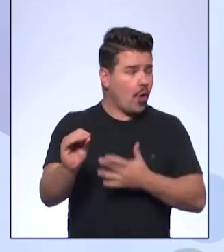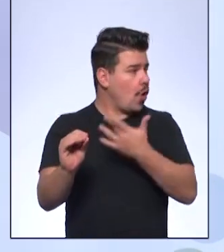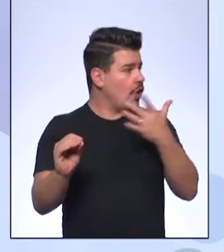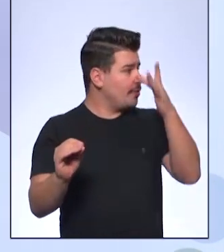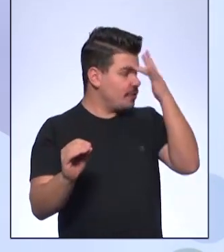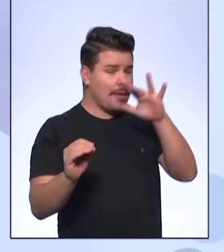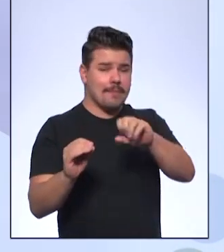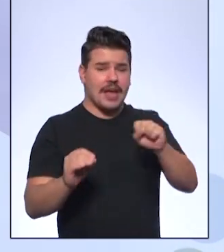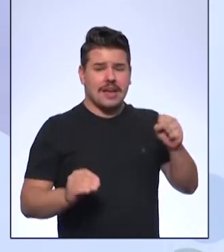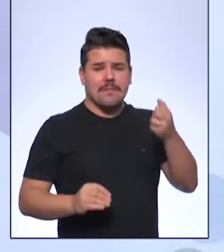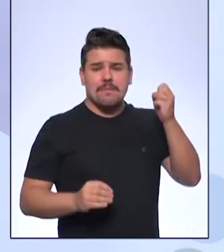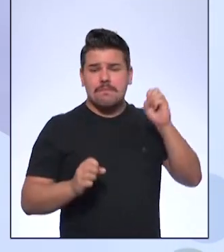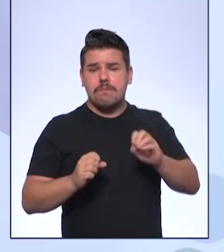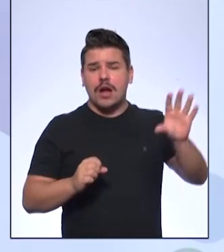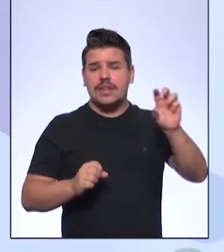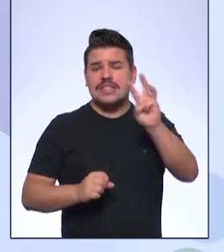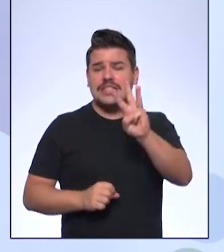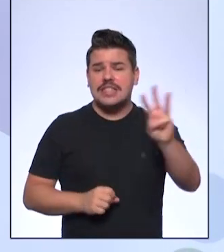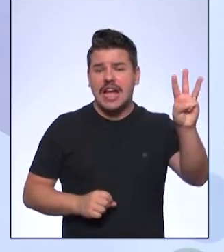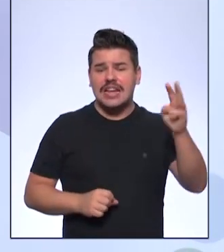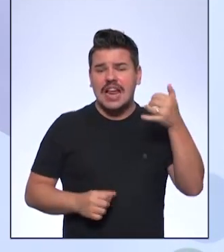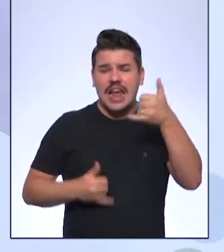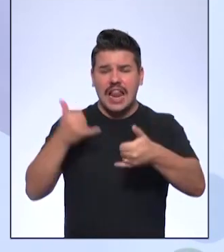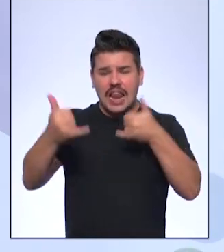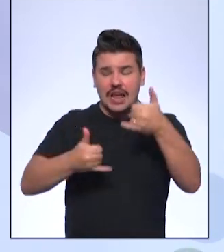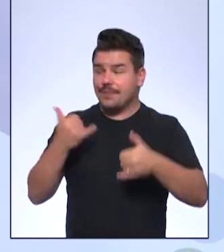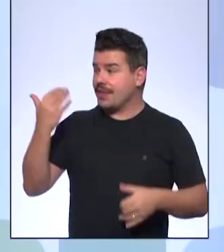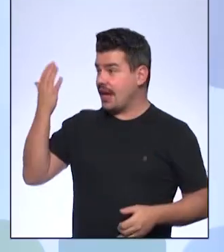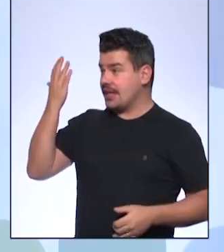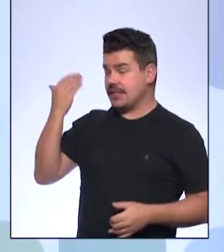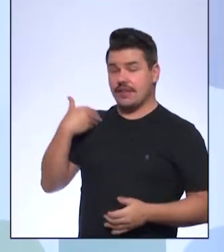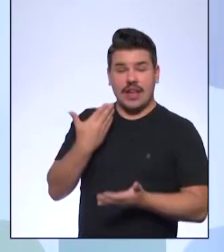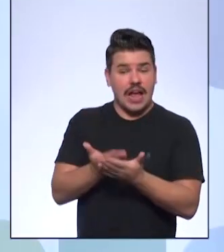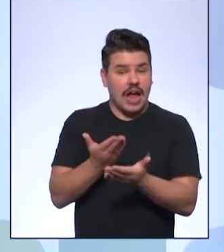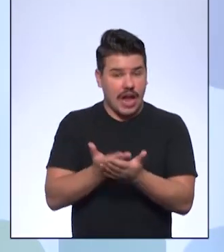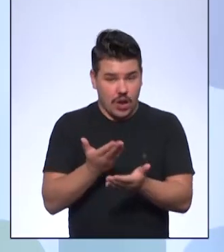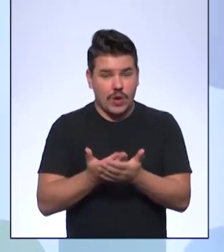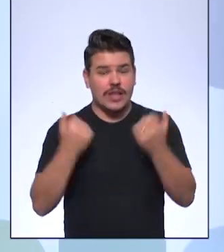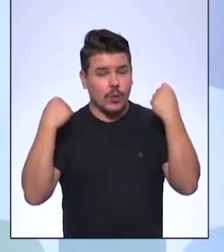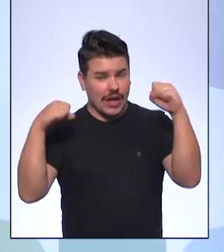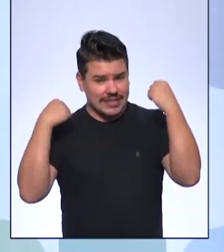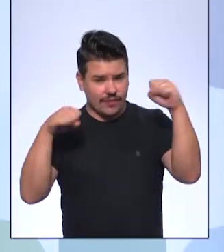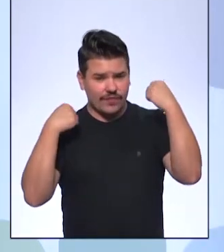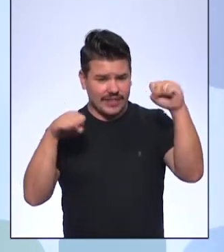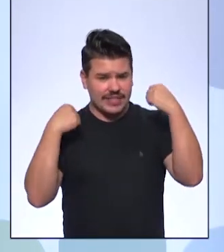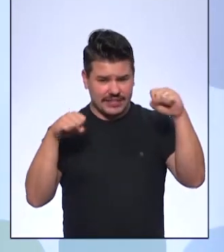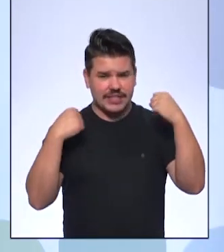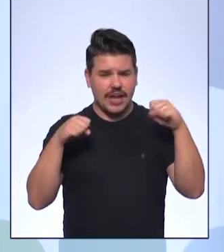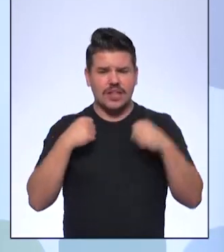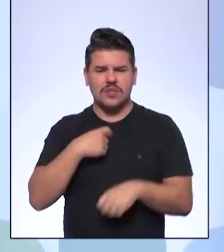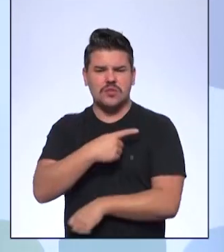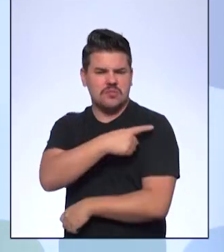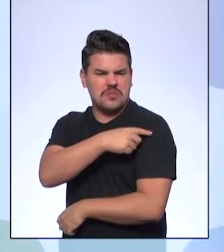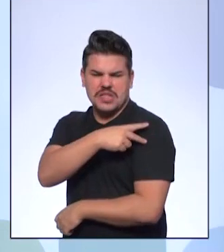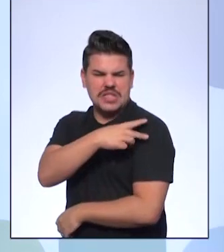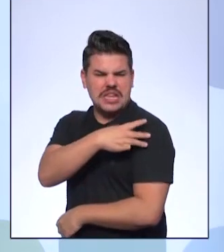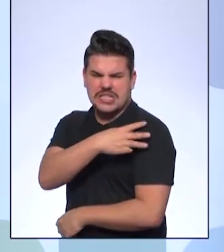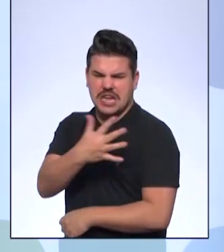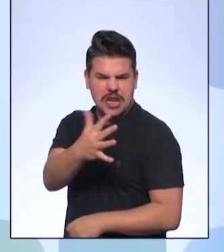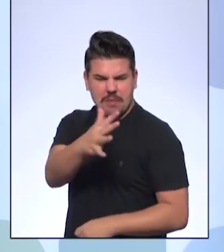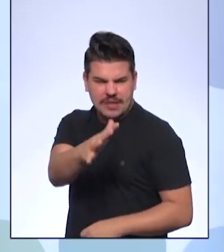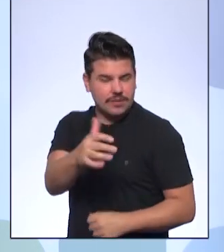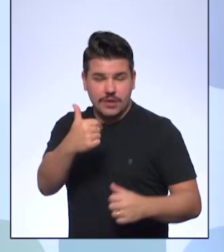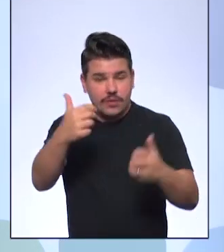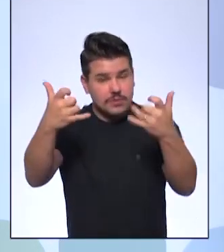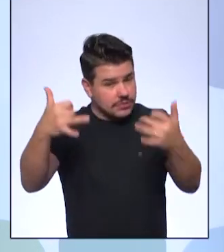com ele, colocar num site, em algum lugar? Fabi, teve uma aula de educação física, até dos anos finais, que eu comentei exatamente